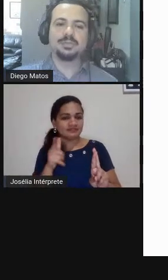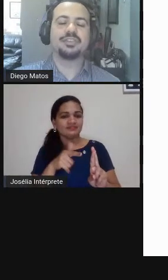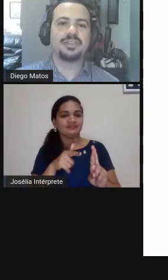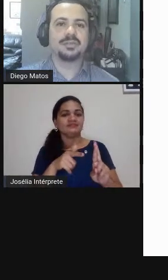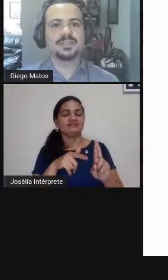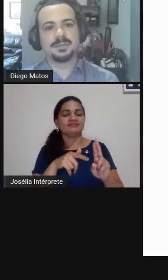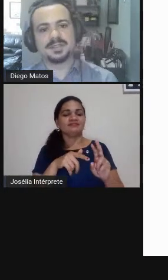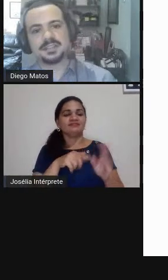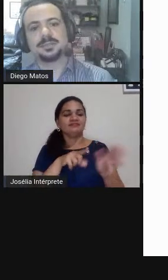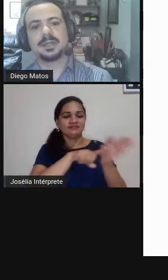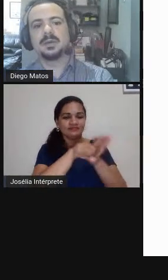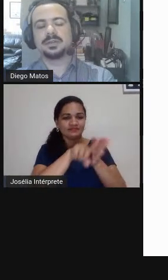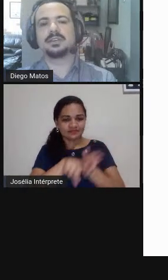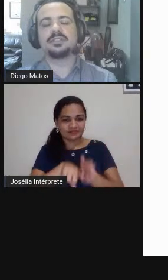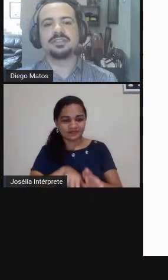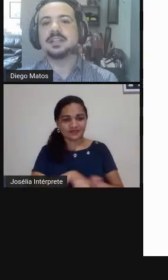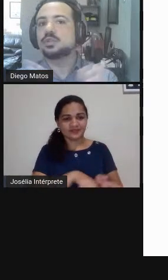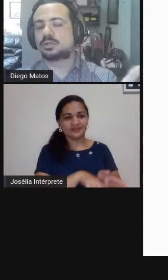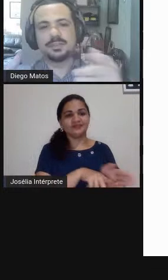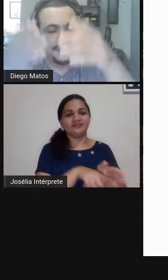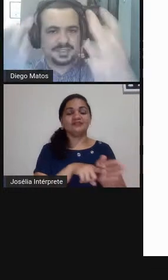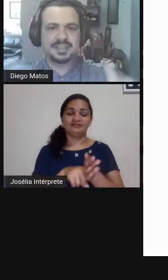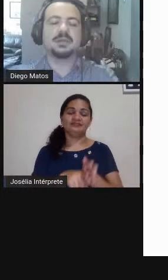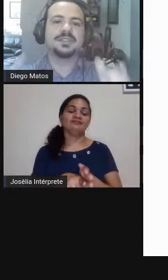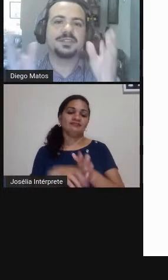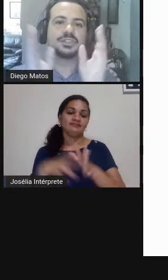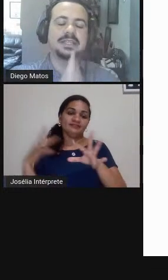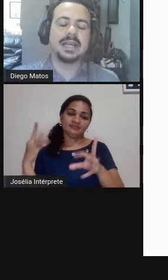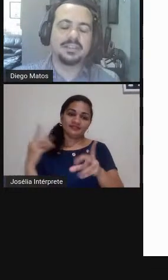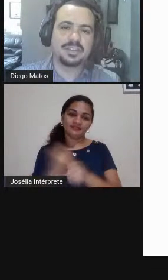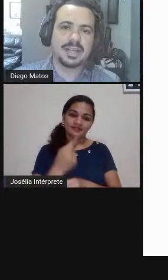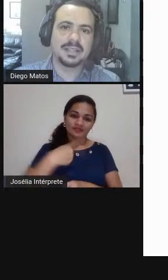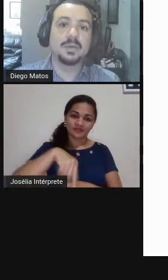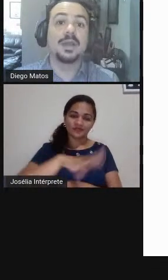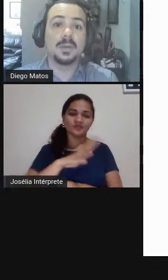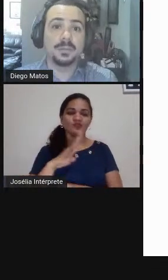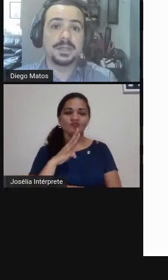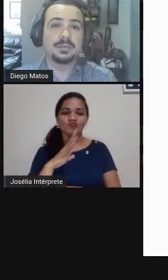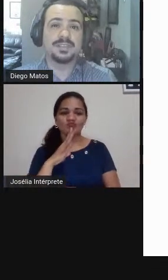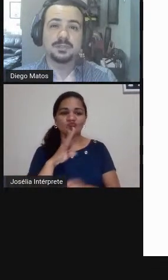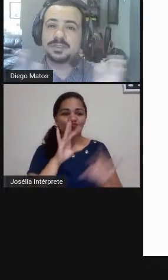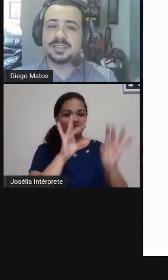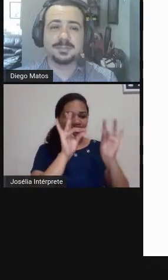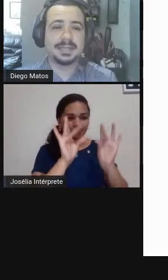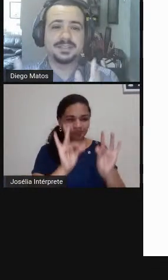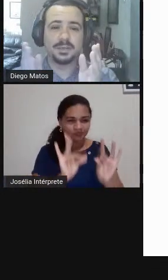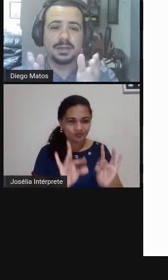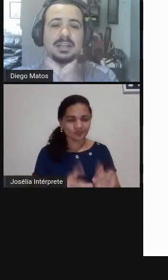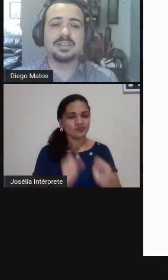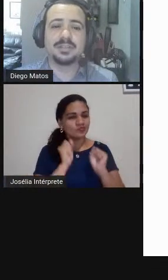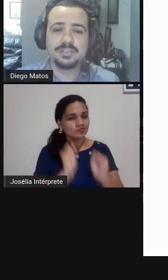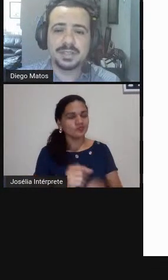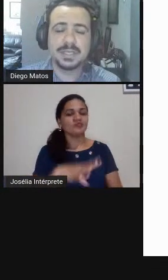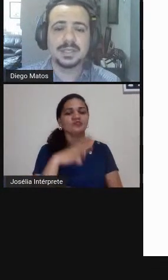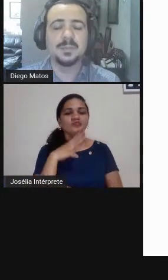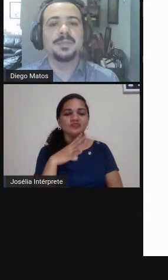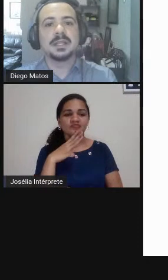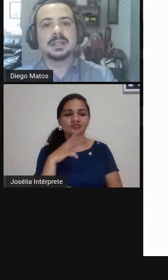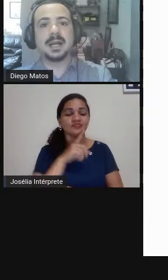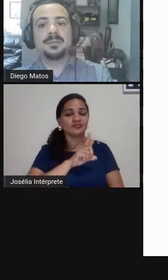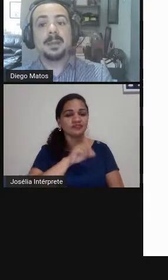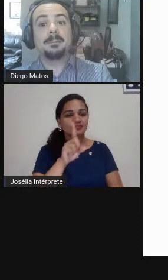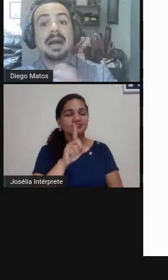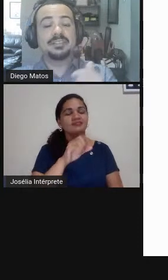nos objetivos são passados pela ordem que a gente tem todo se vocês quiserem conhecer os detalhes de cada um recomendo conhecer todas as metas estão lá na agenda